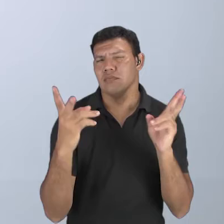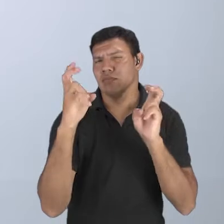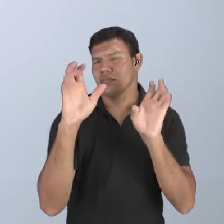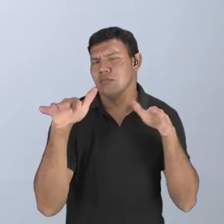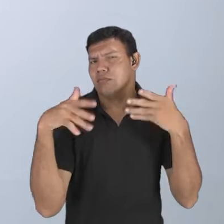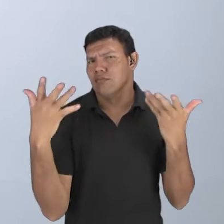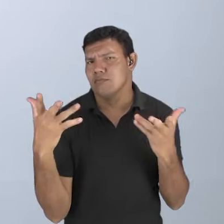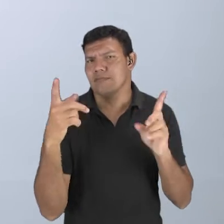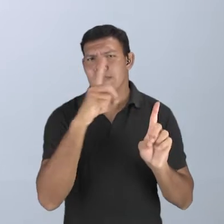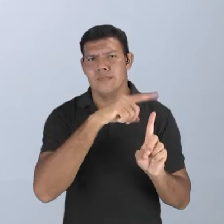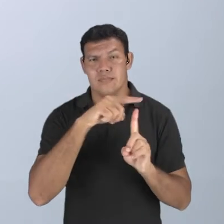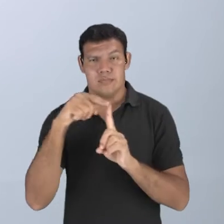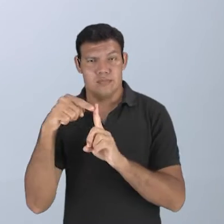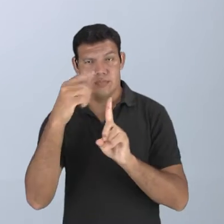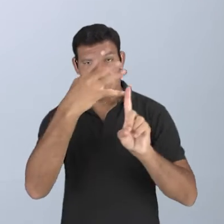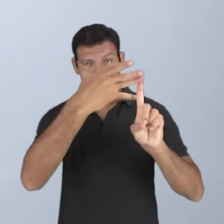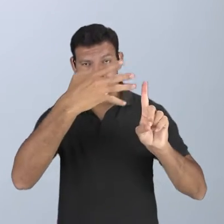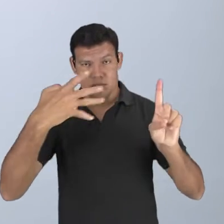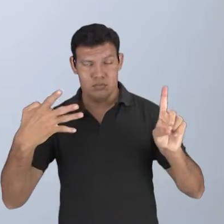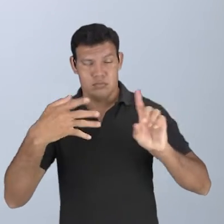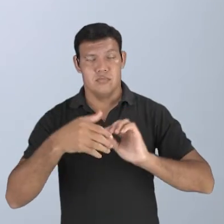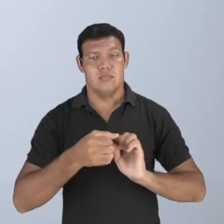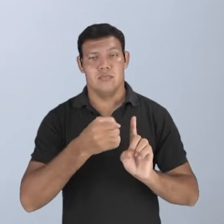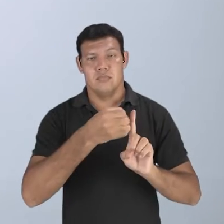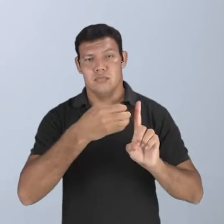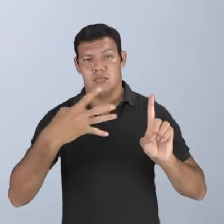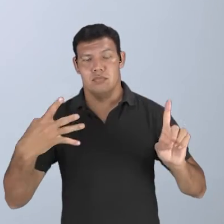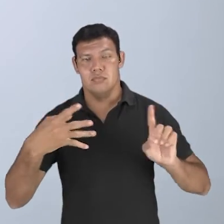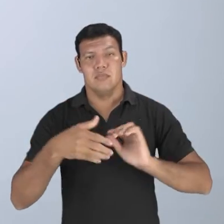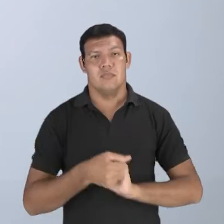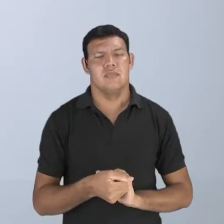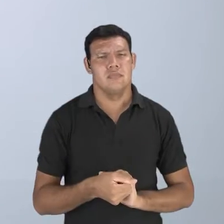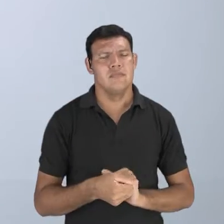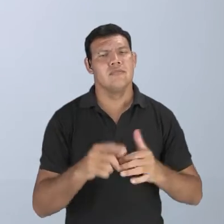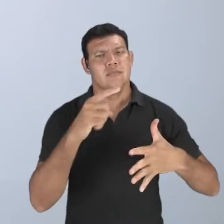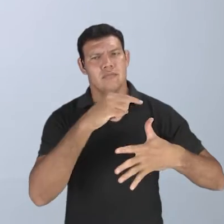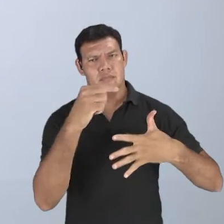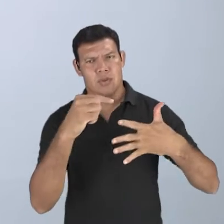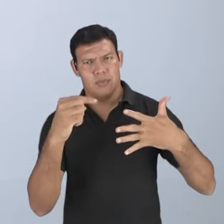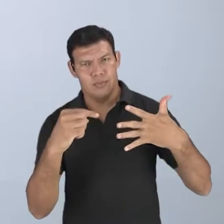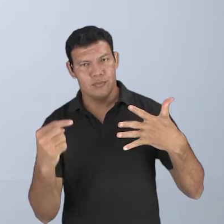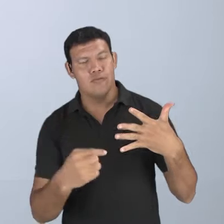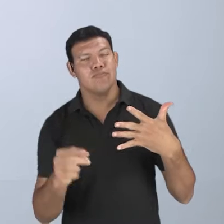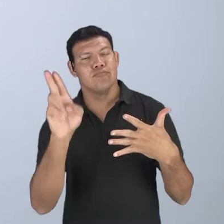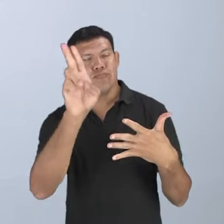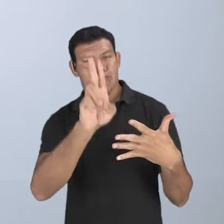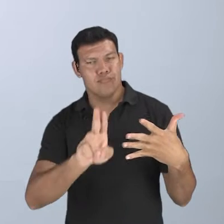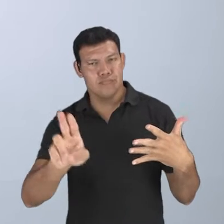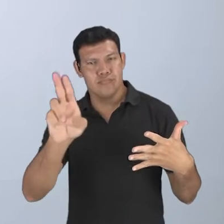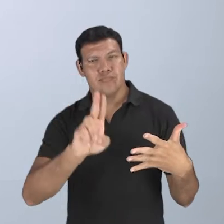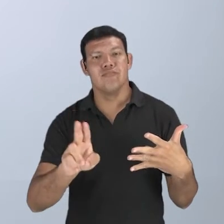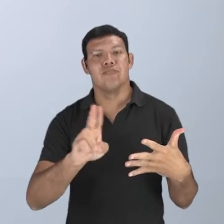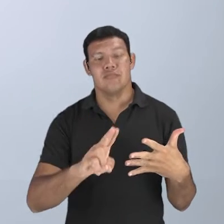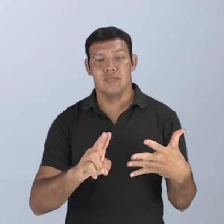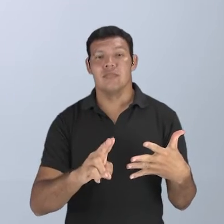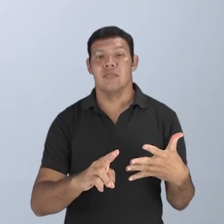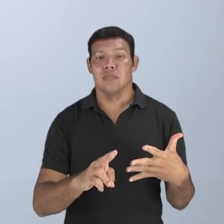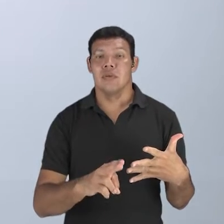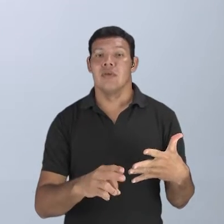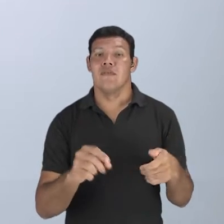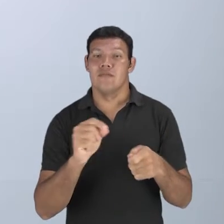operadores argumentativos, tá certo? São aqueles elementos, né, que nós vamos utilizar ali para produzir um bom